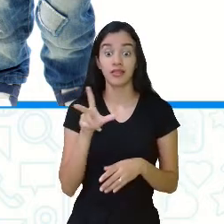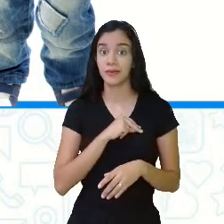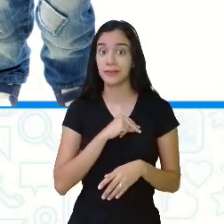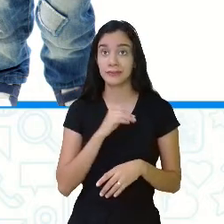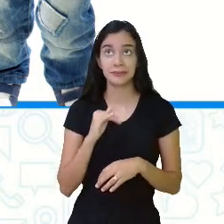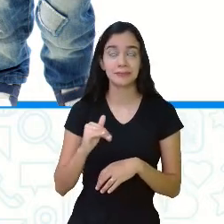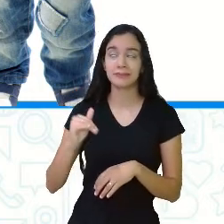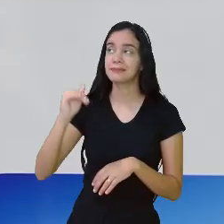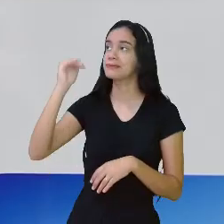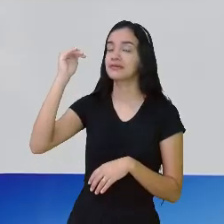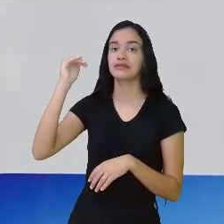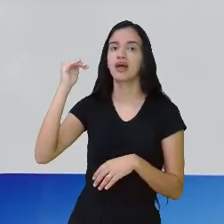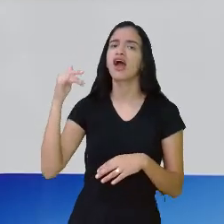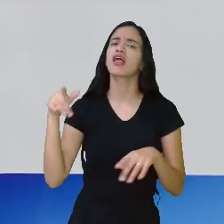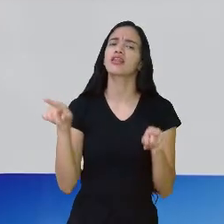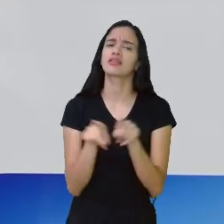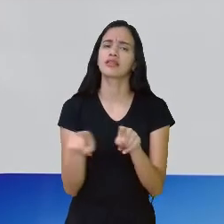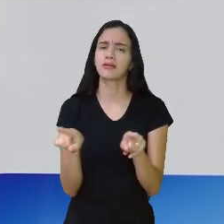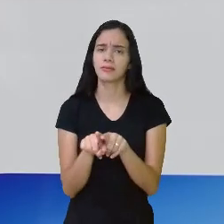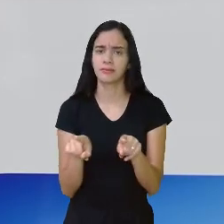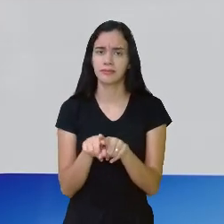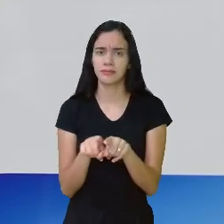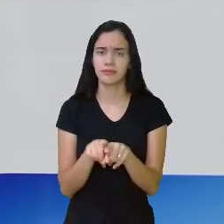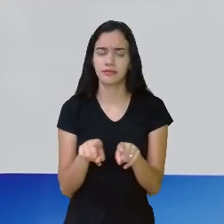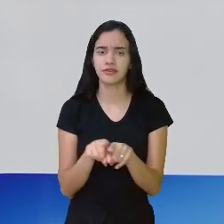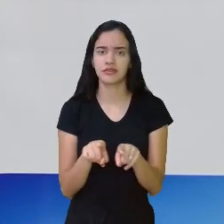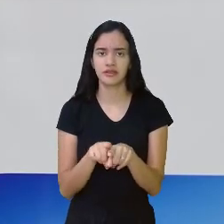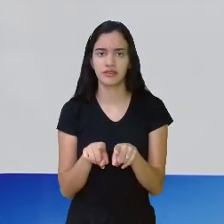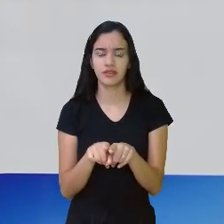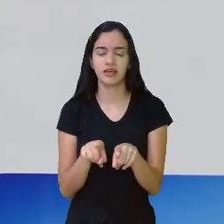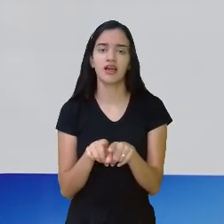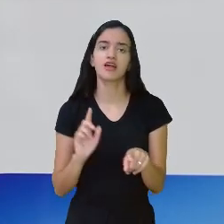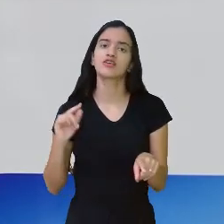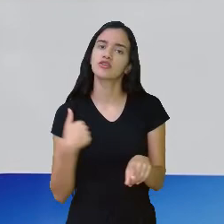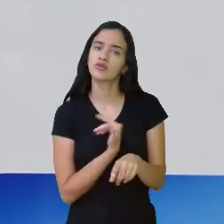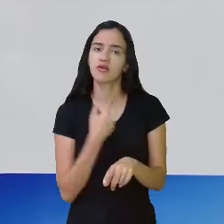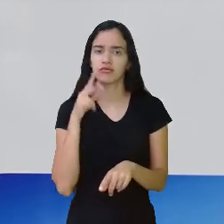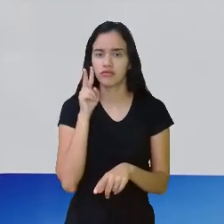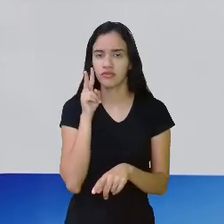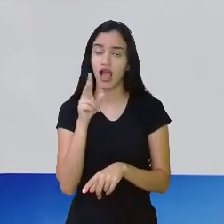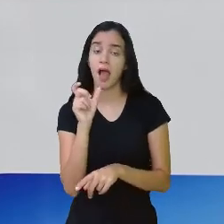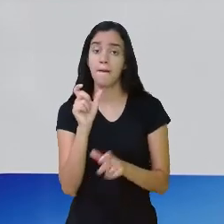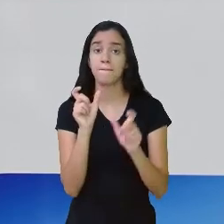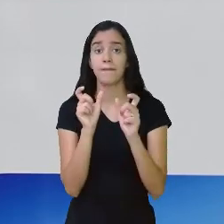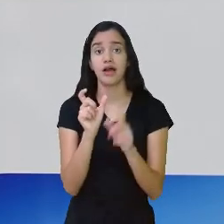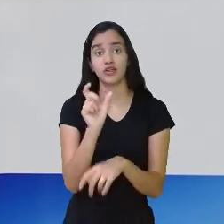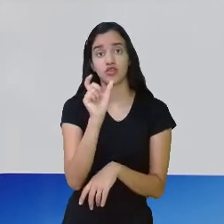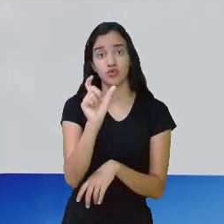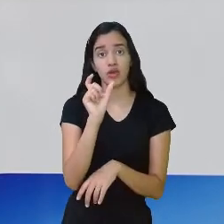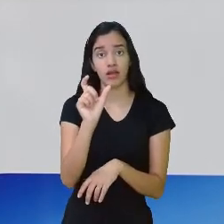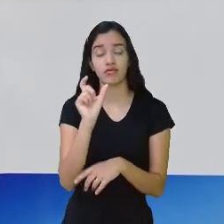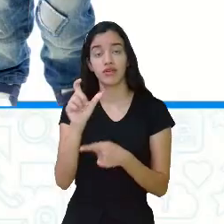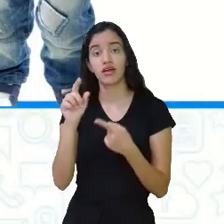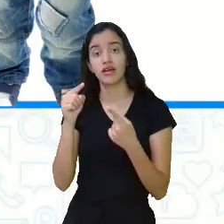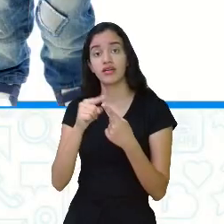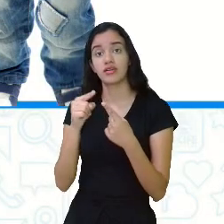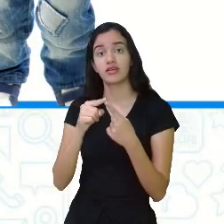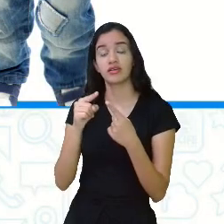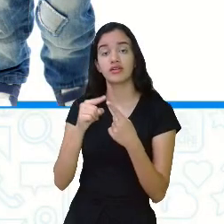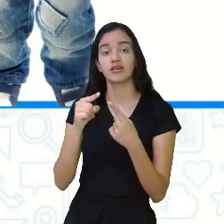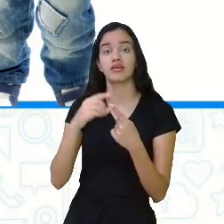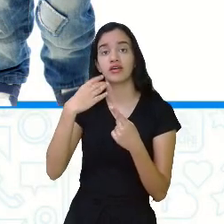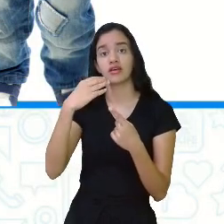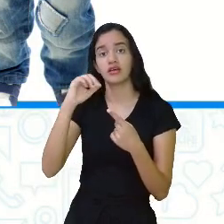que grandão. Também a gente vê aí, as palavras rimadas são chão e